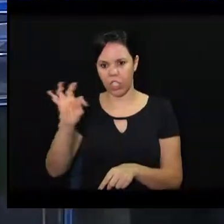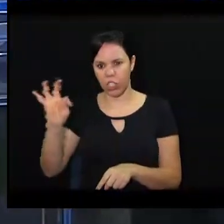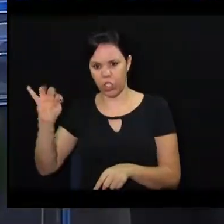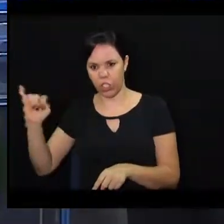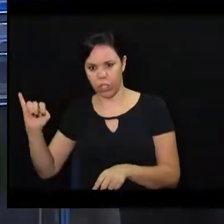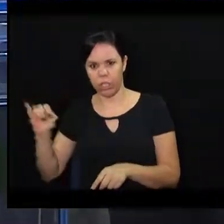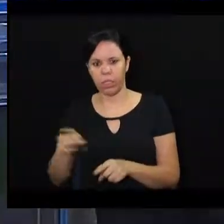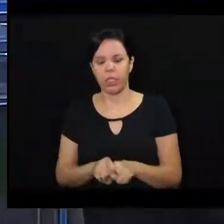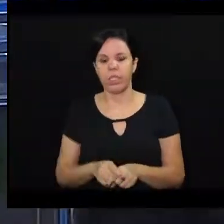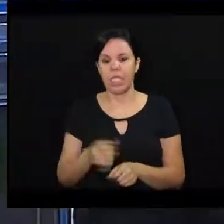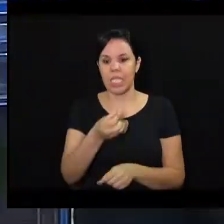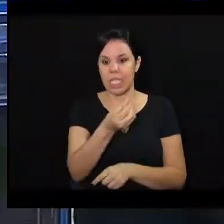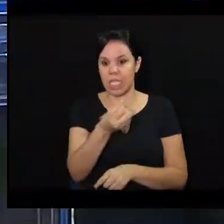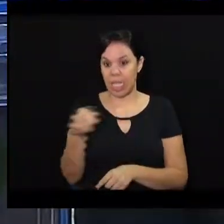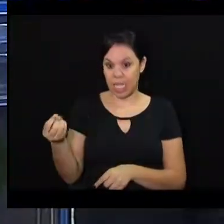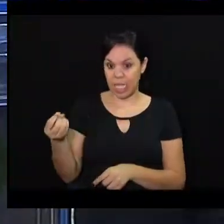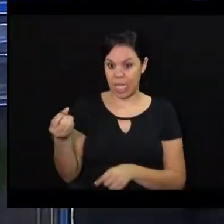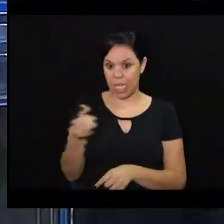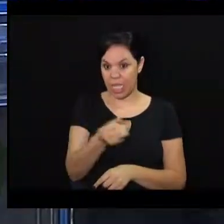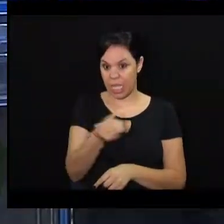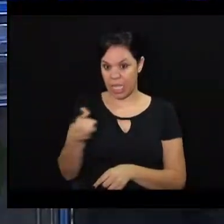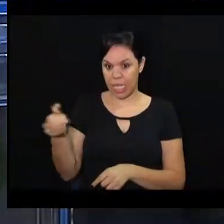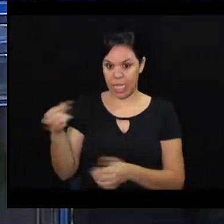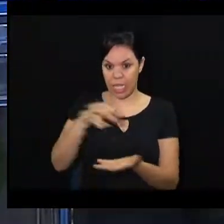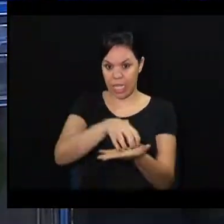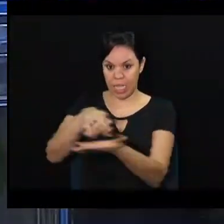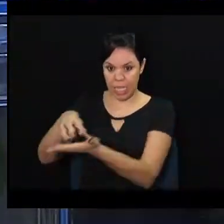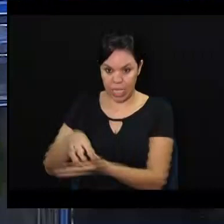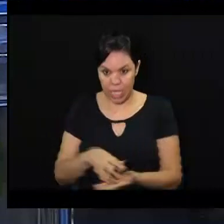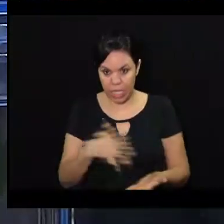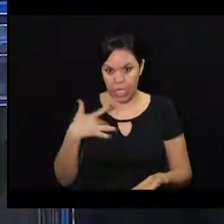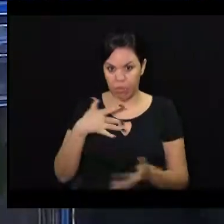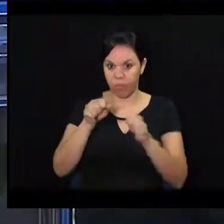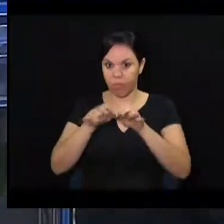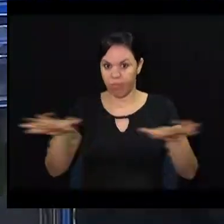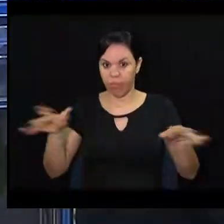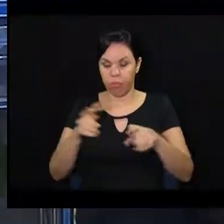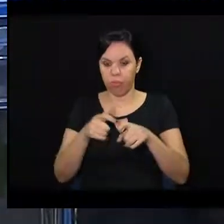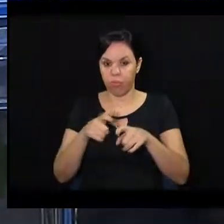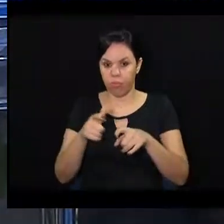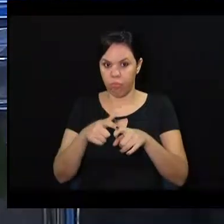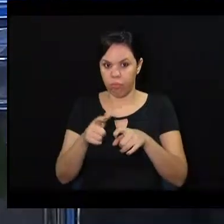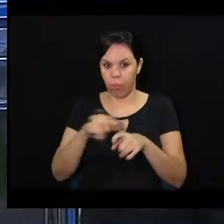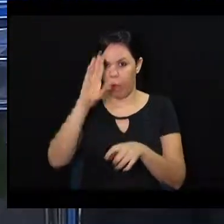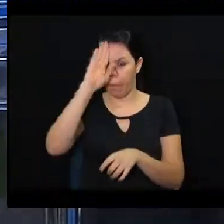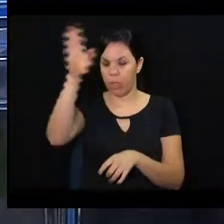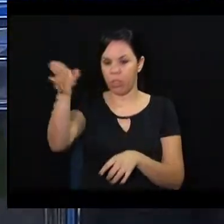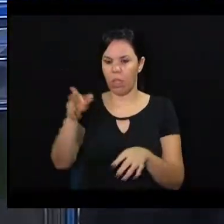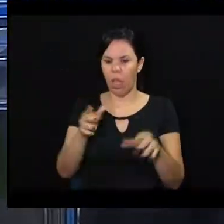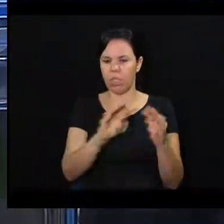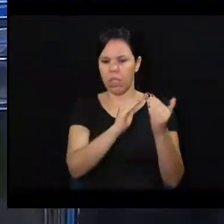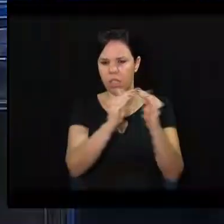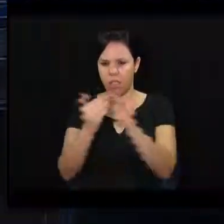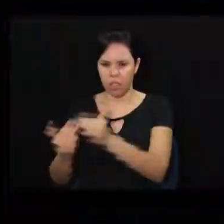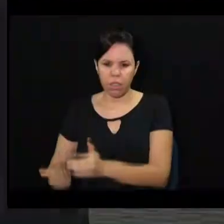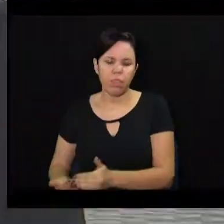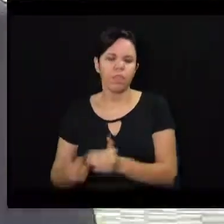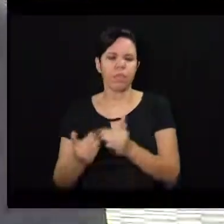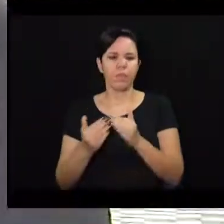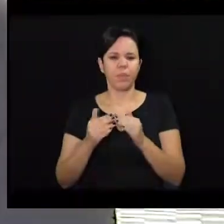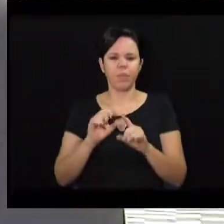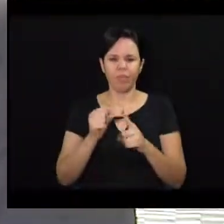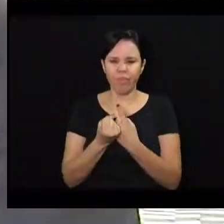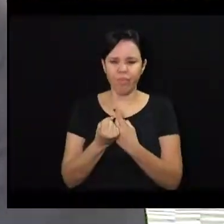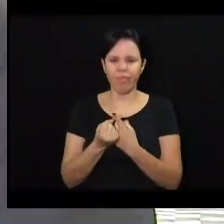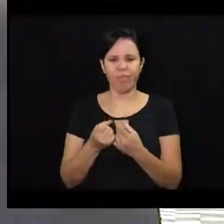nos 66 centros de saúde, mas a prioridade será a área de maior vulnerabilidade social. A